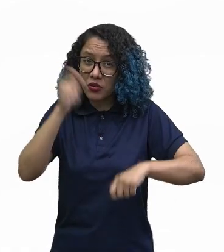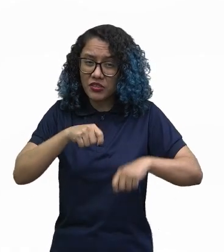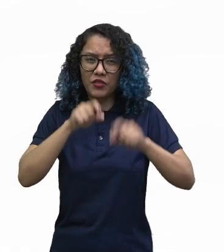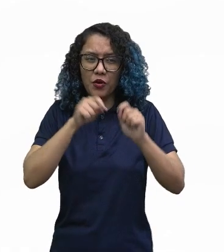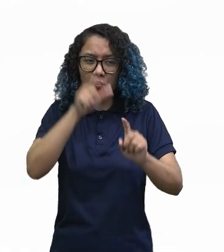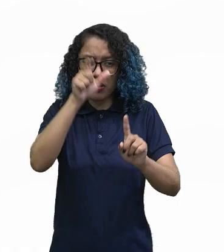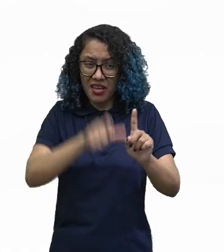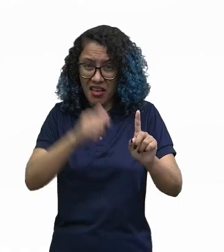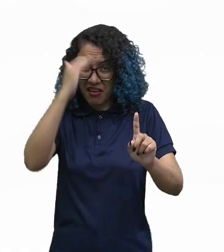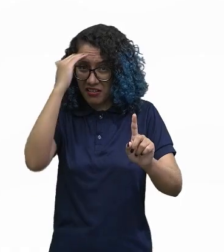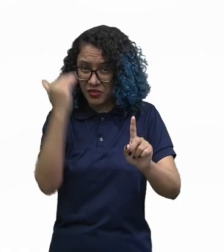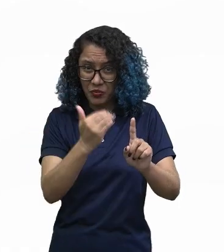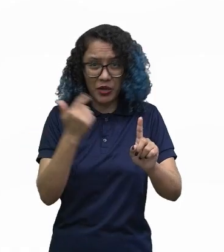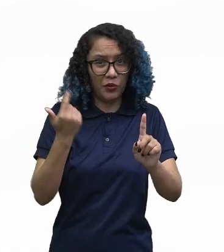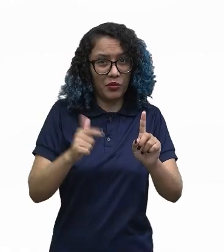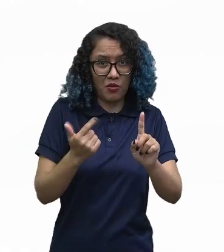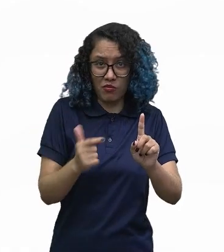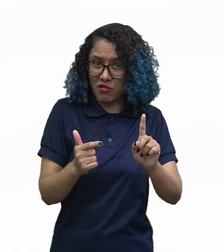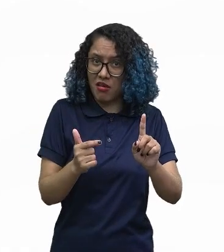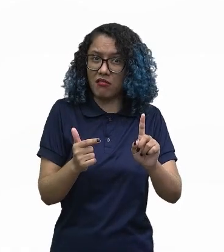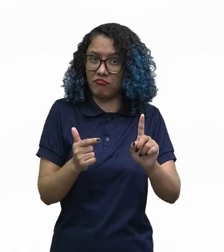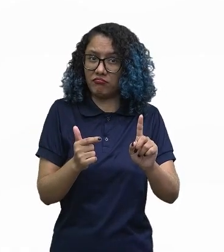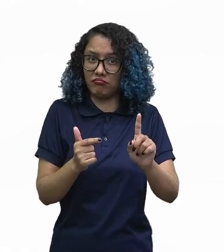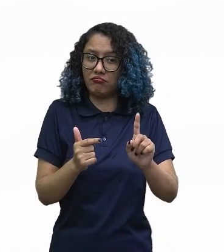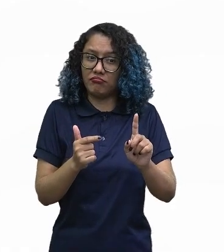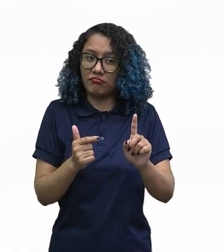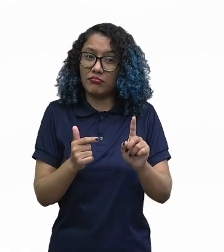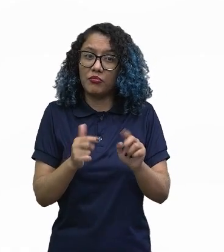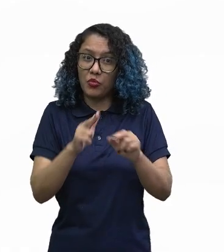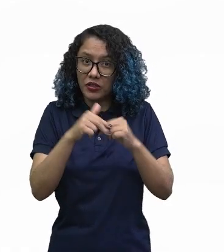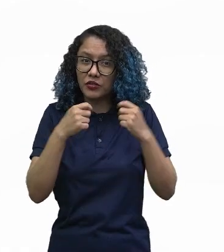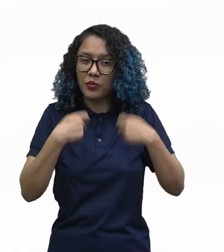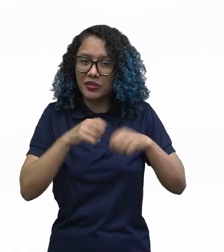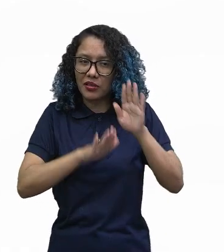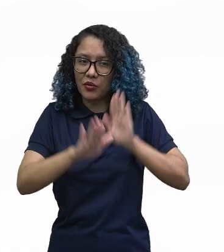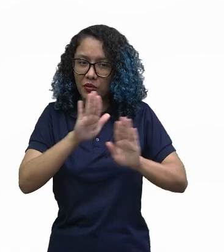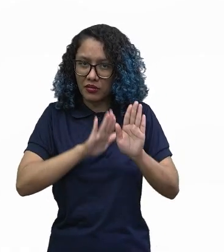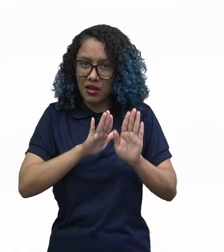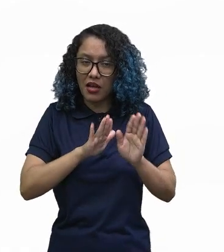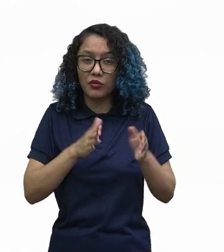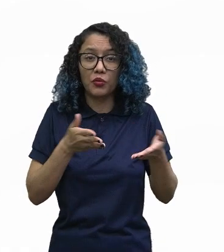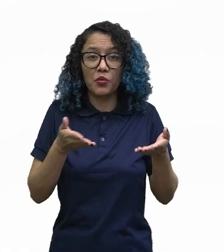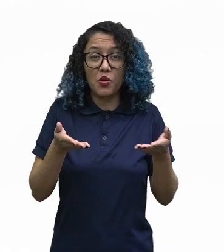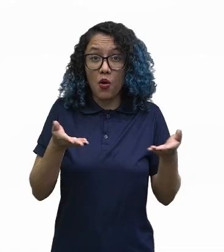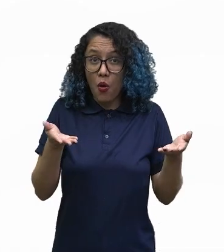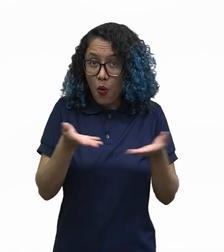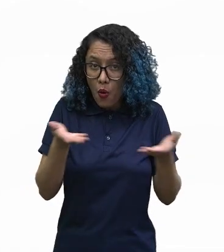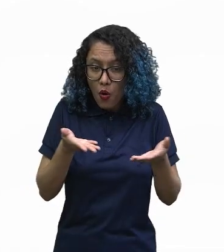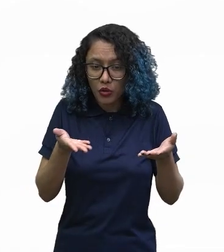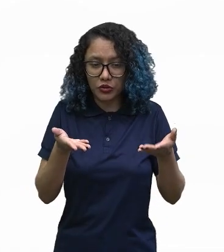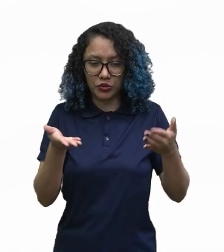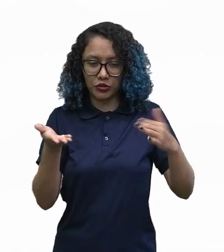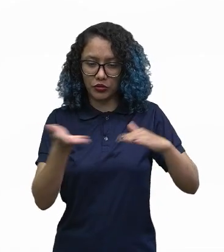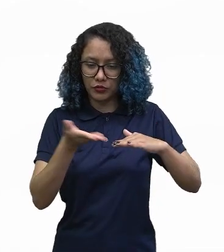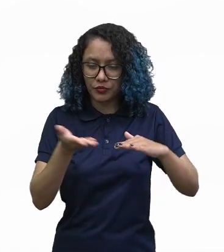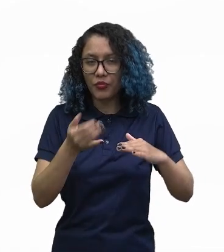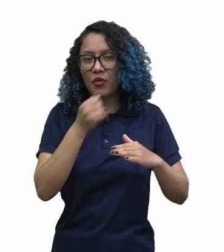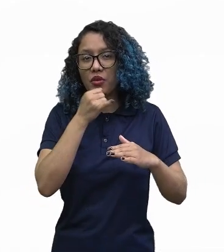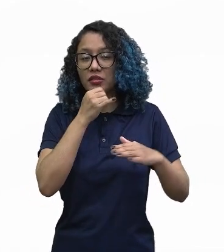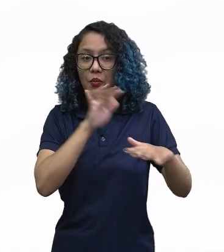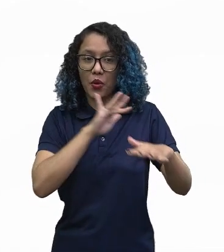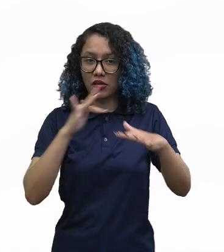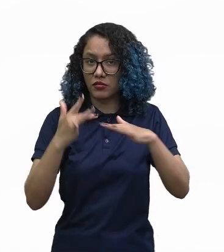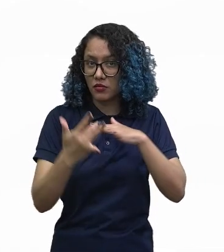E vivemos atualmente, né, no mundo contemporâneo, um mundo de redes